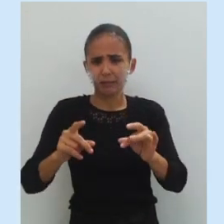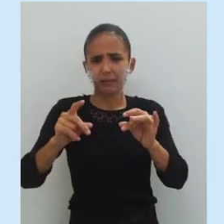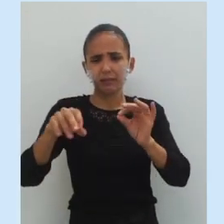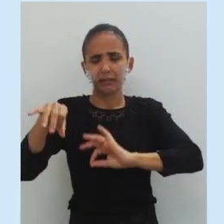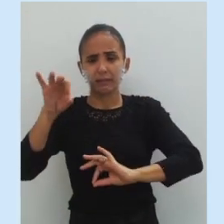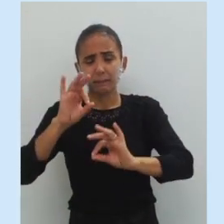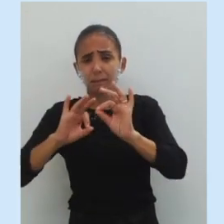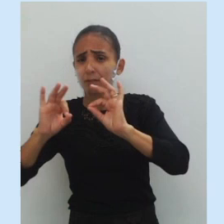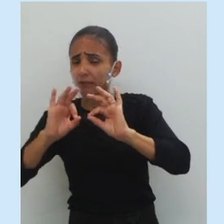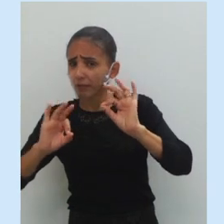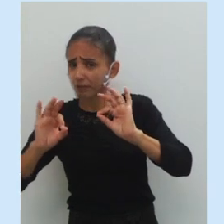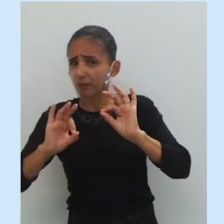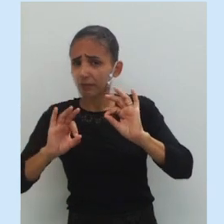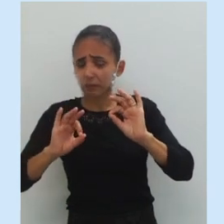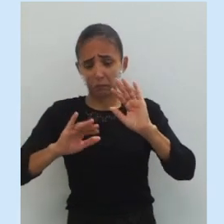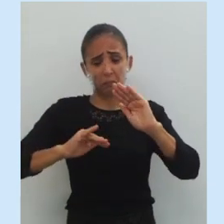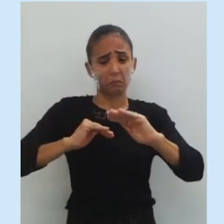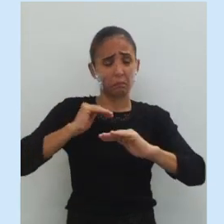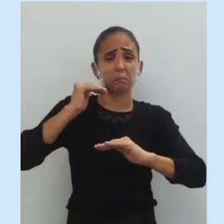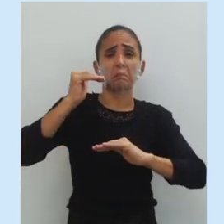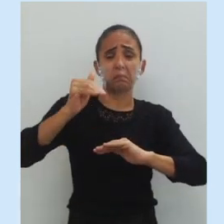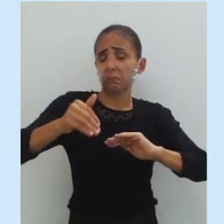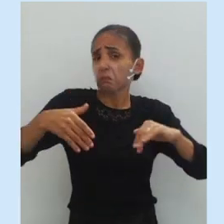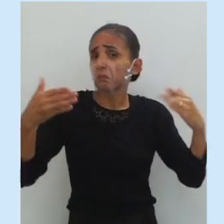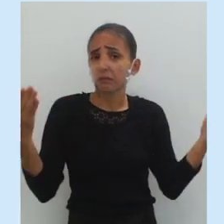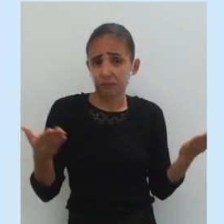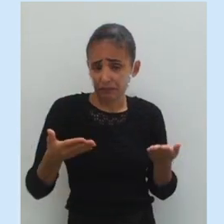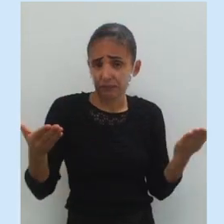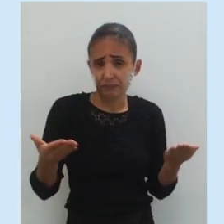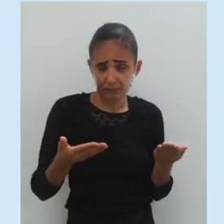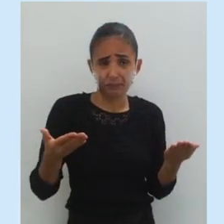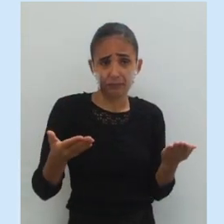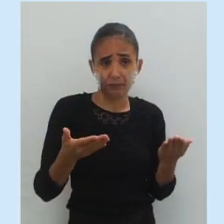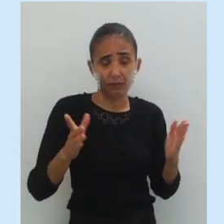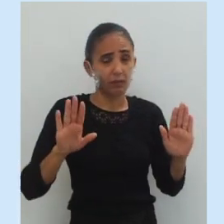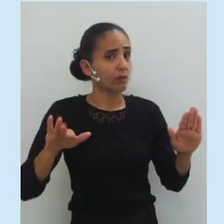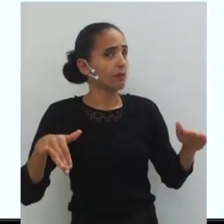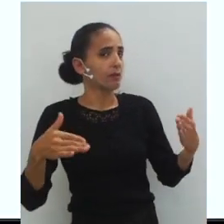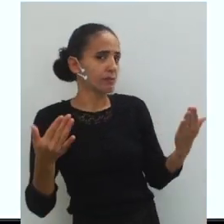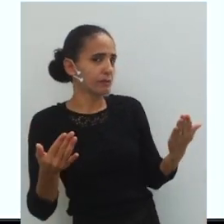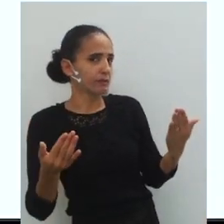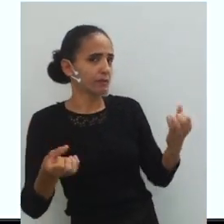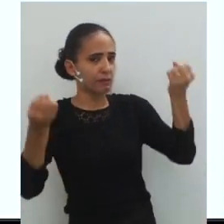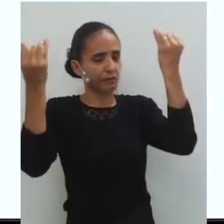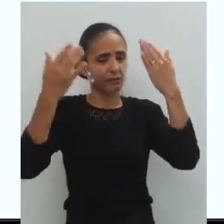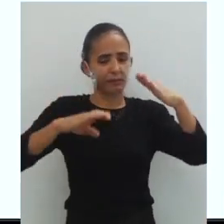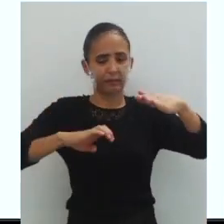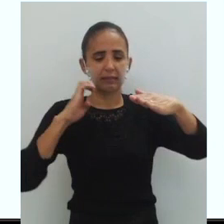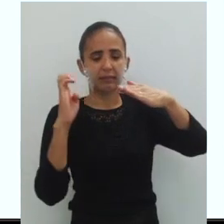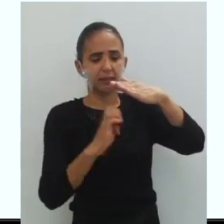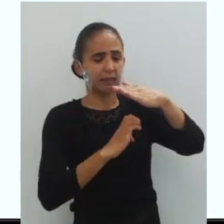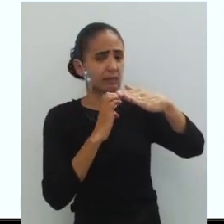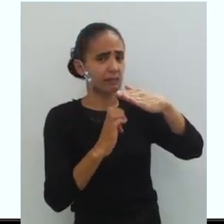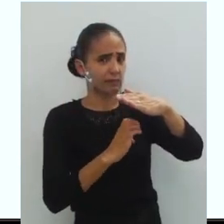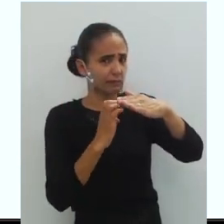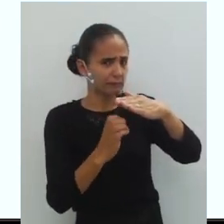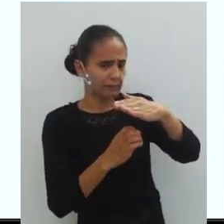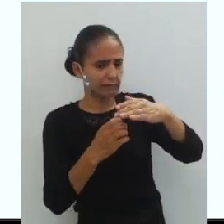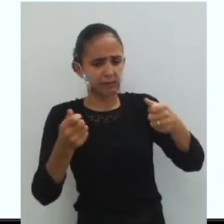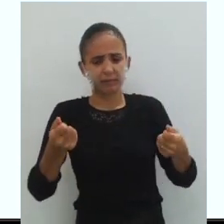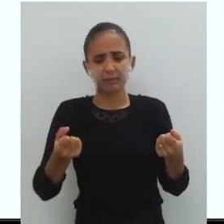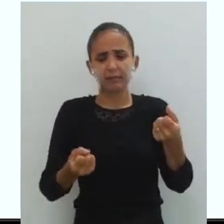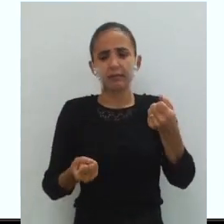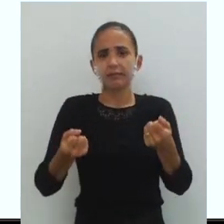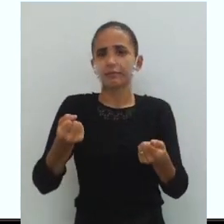manutenção de sua posição atual. Então, quando a gente fala de indústria automobilística, a gente